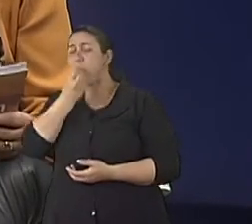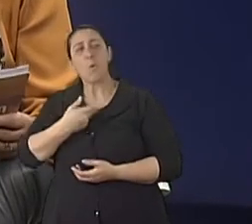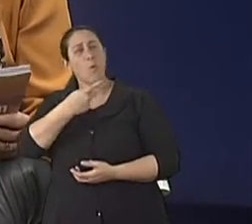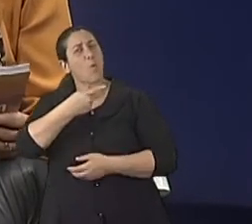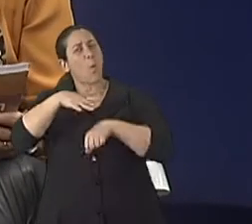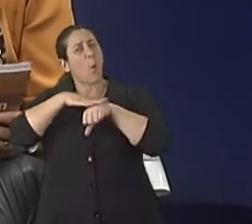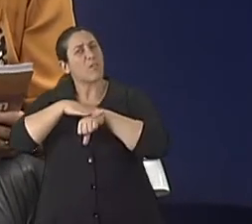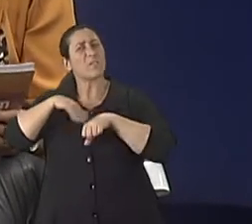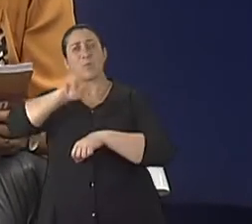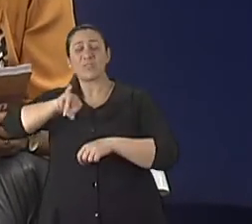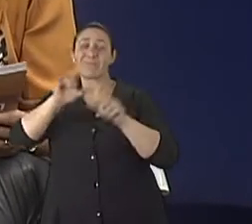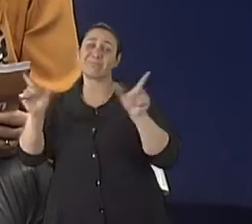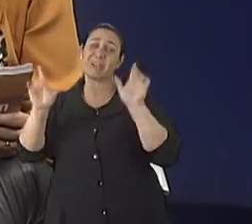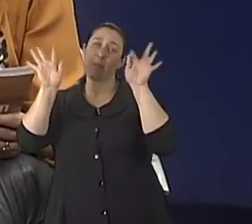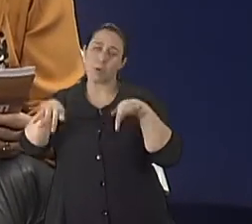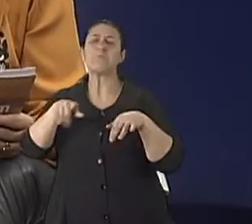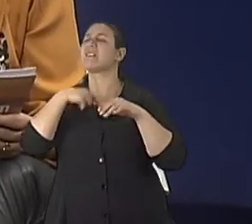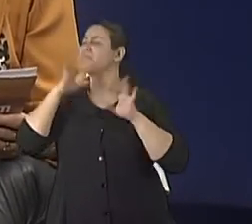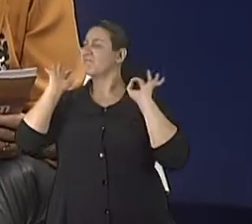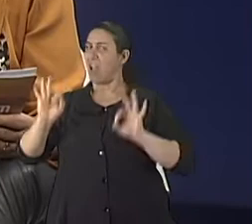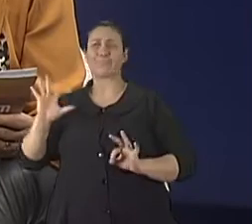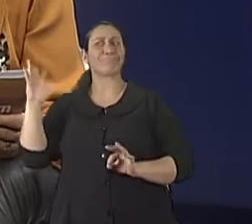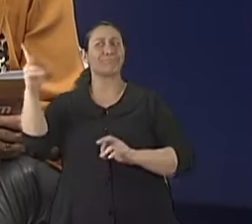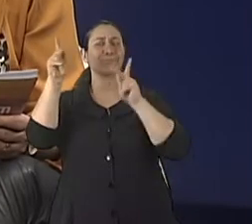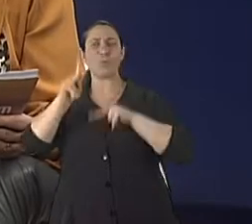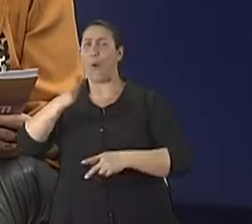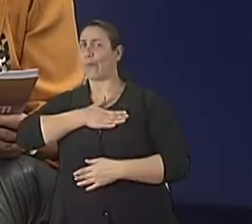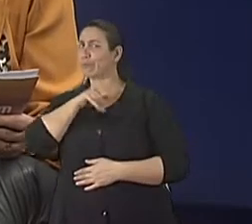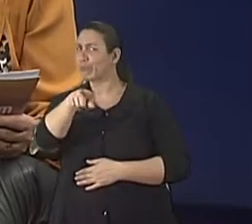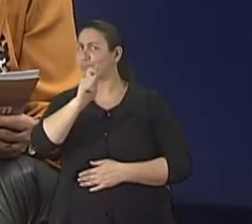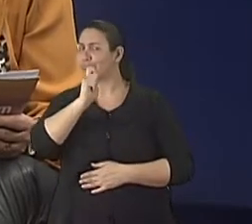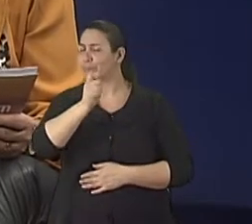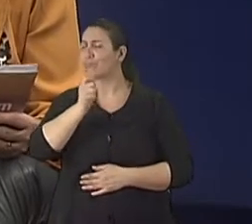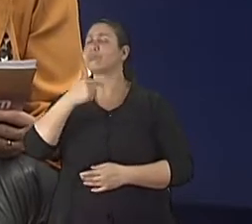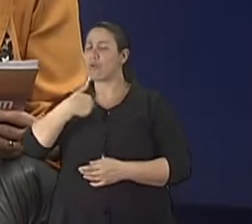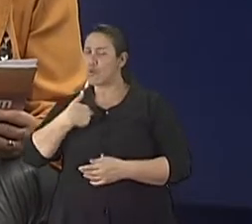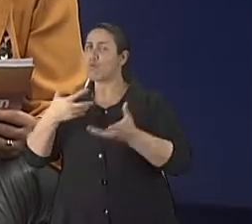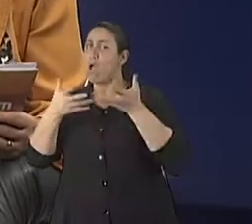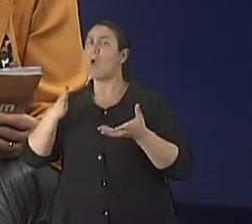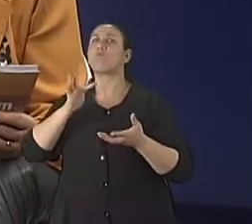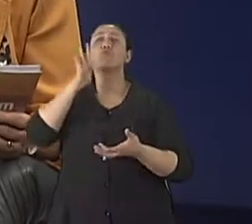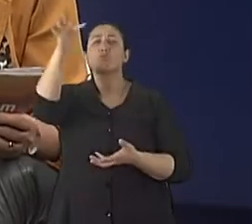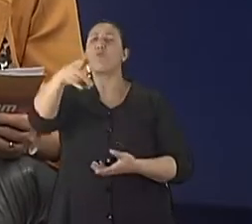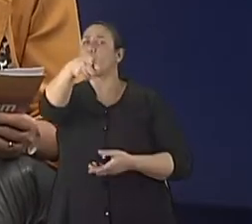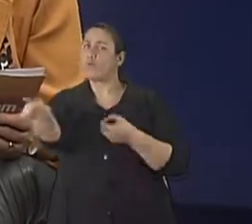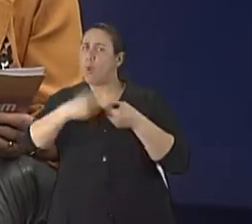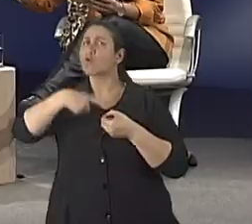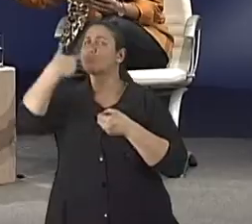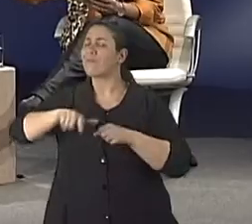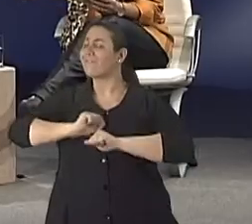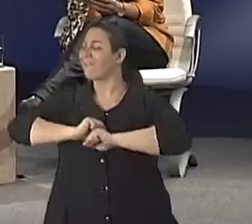terminou né com certeza o senhor vai voltar nosso programa o pessoal e tenho certeza gostou muito da sua explicação muita clareza